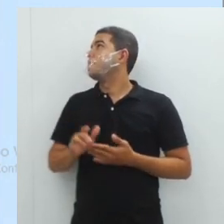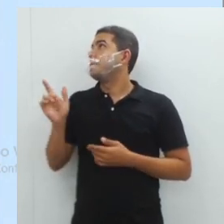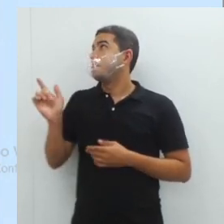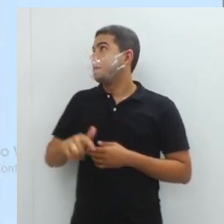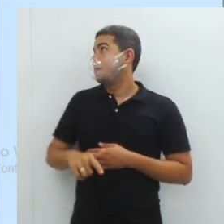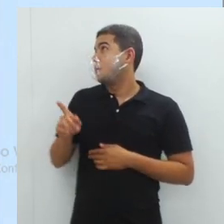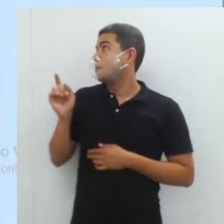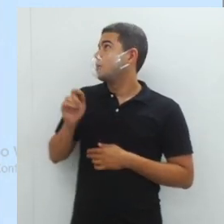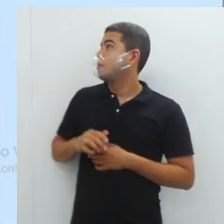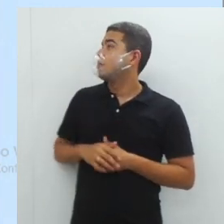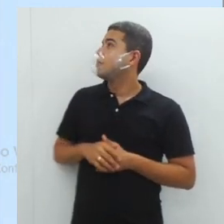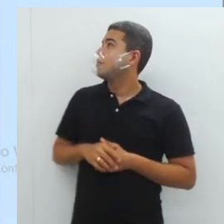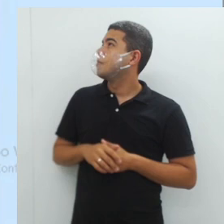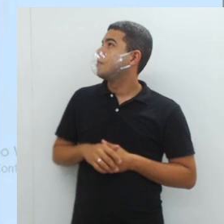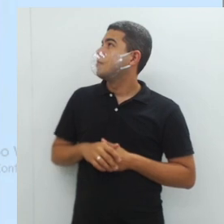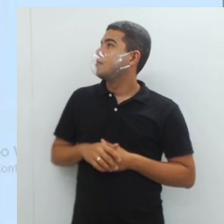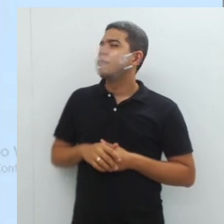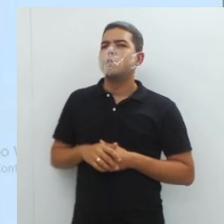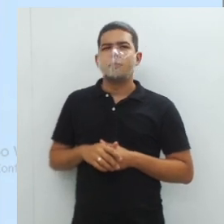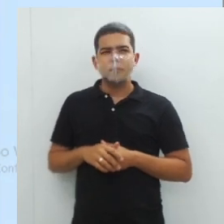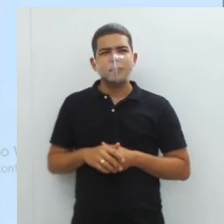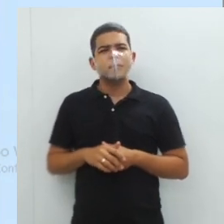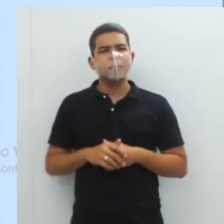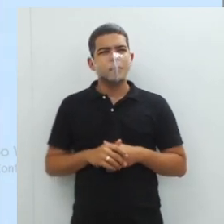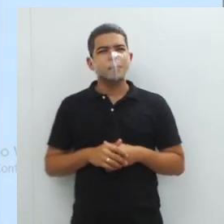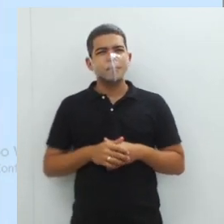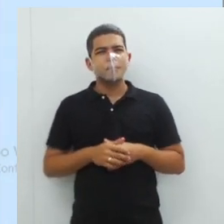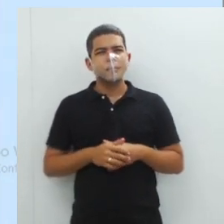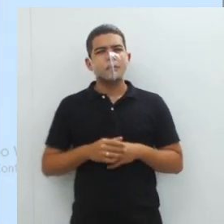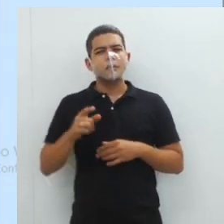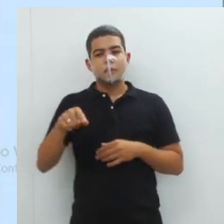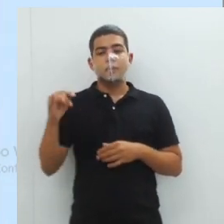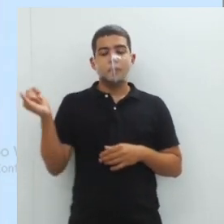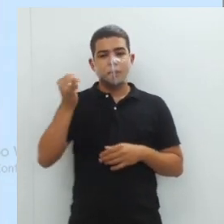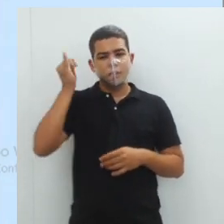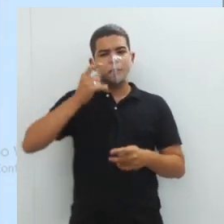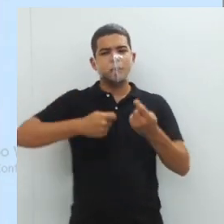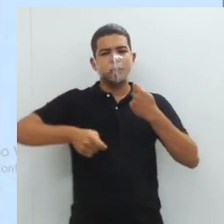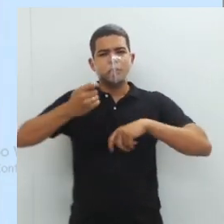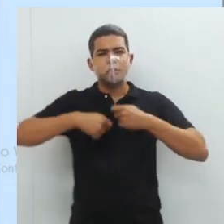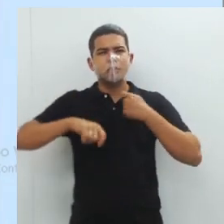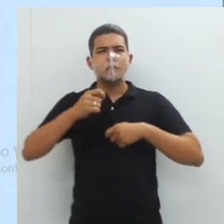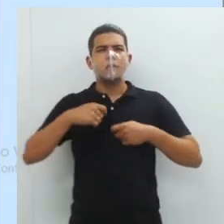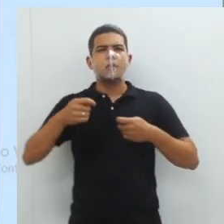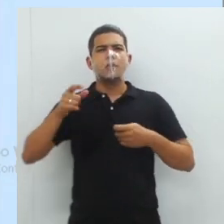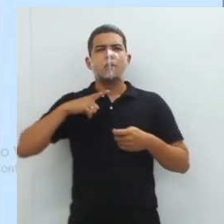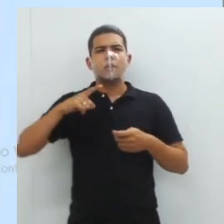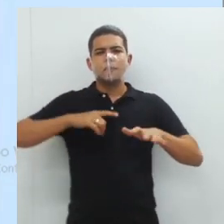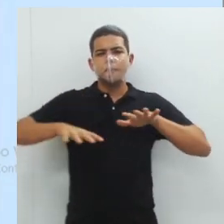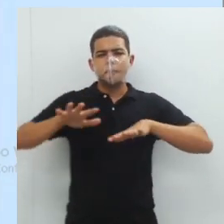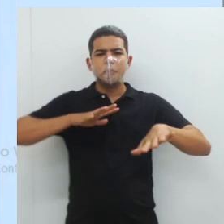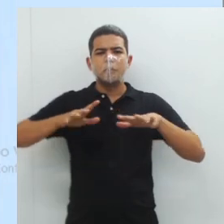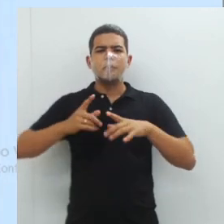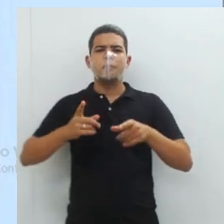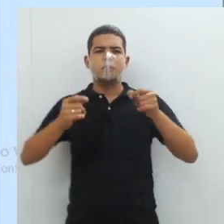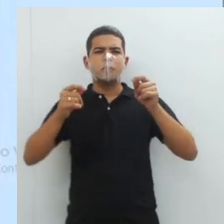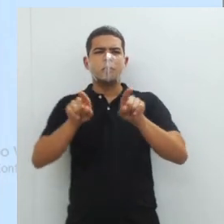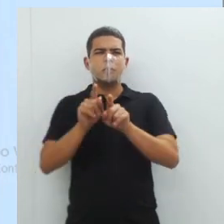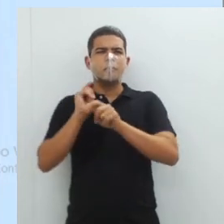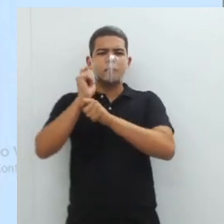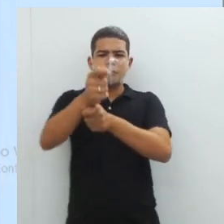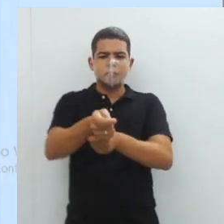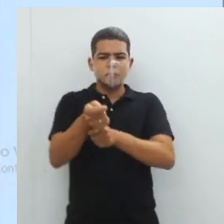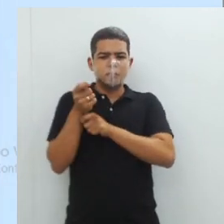curimatã e o surubim. São peixes de importância econômica que movimentam renda da galera ribeirinha que sobrevive da pesca.